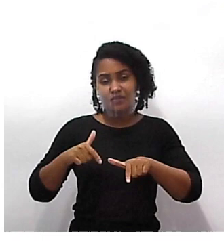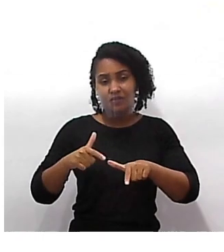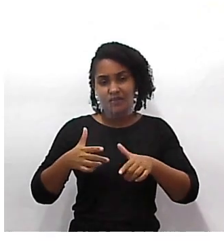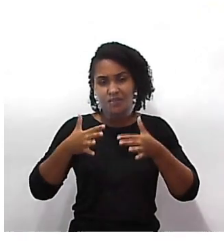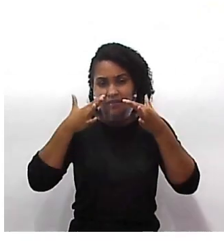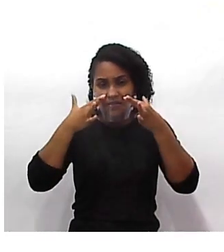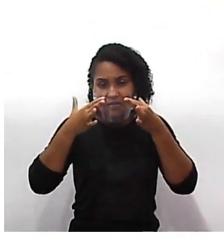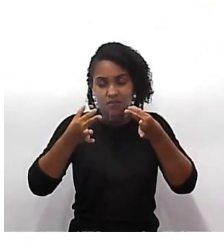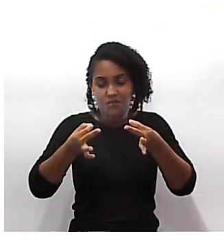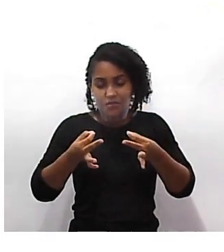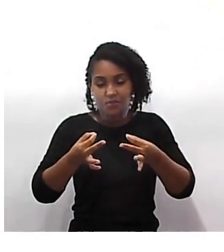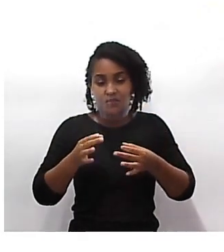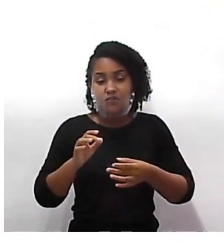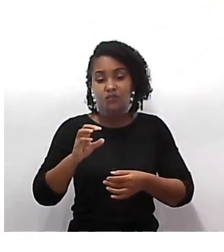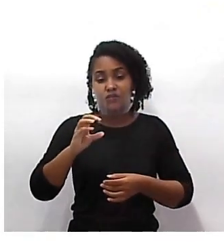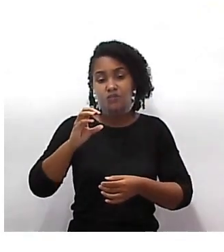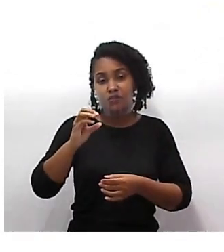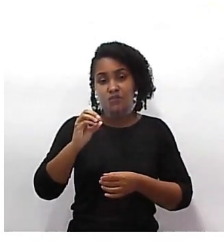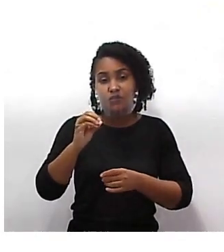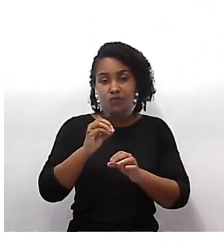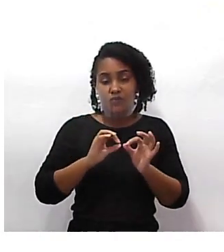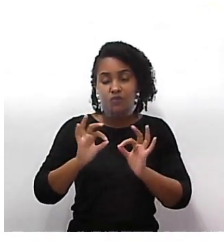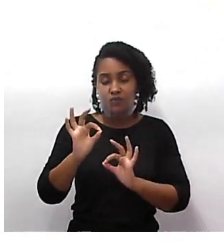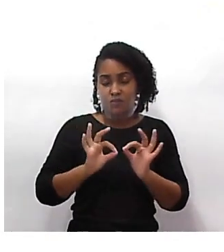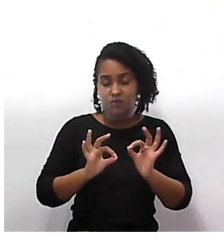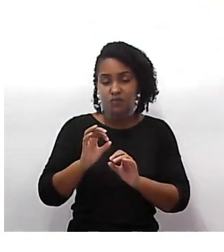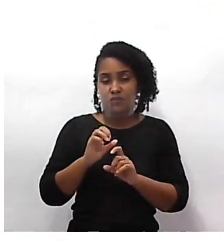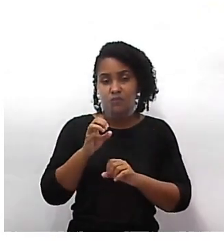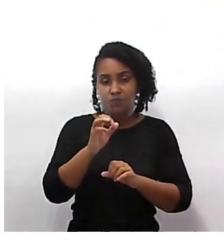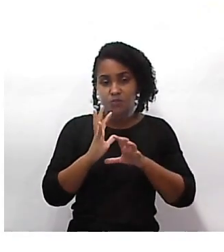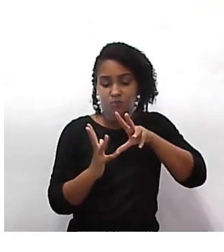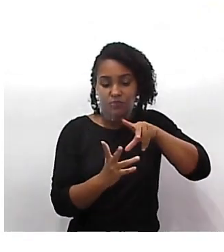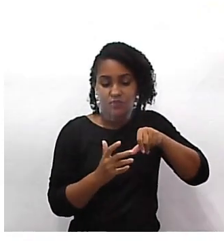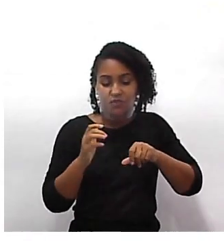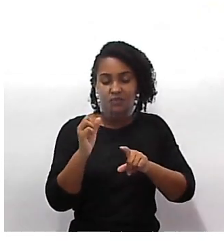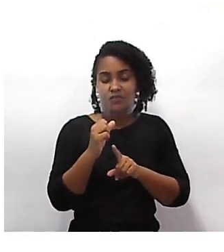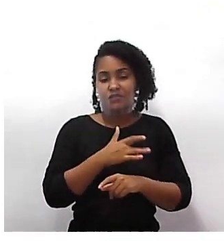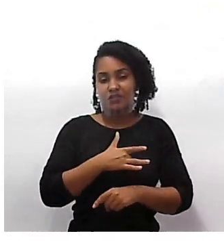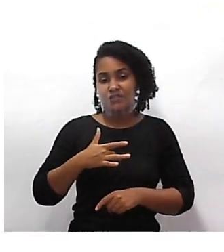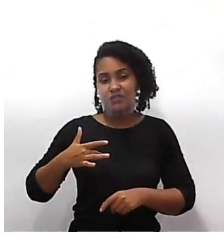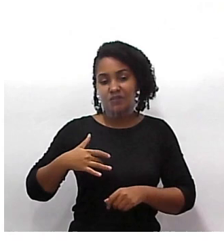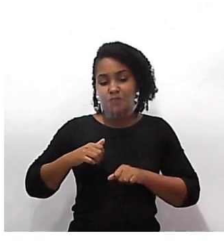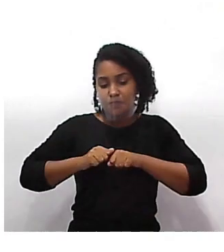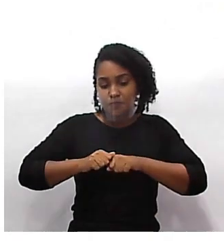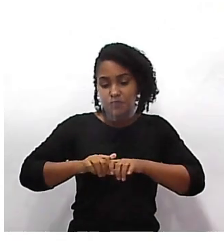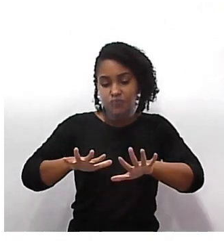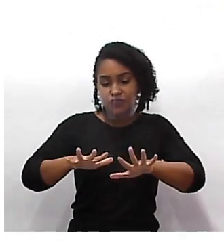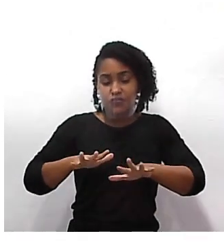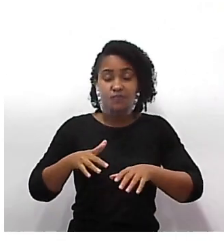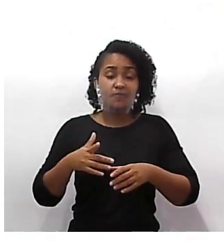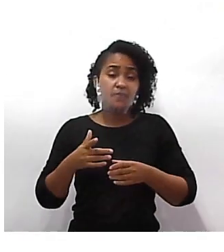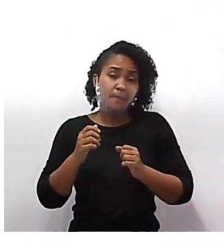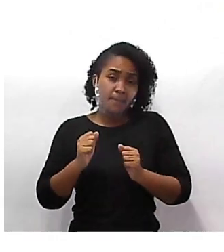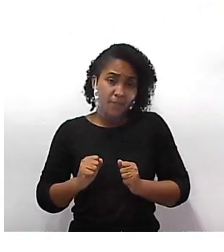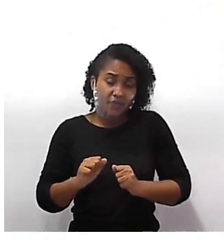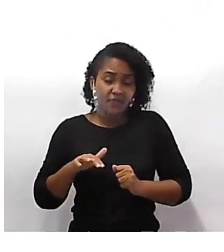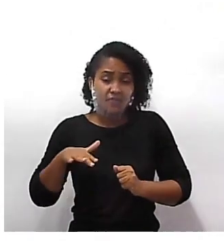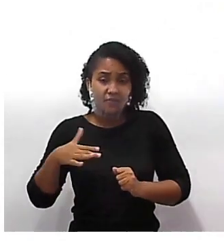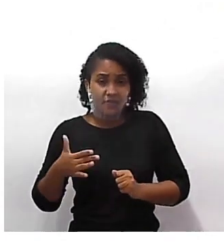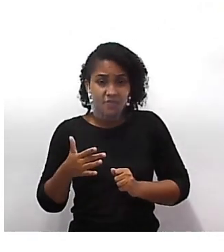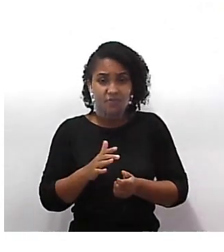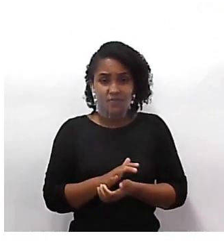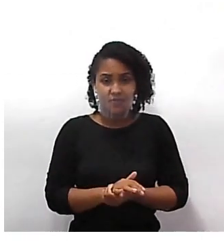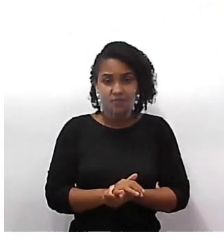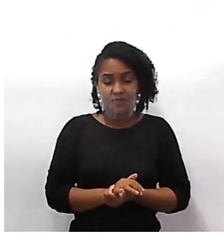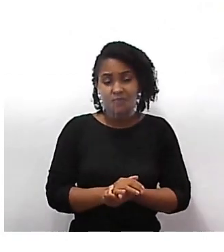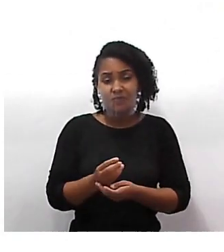atenção, através da OMS, que a transmissão da Covid-19 pode ser transmitida